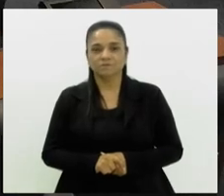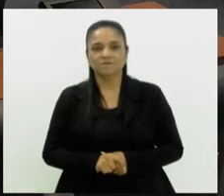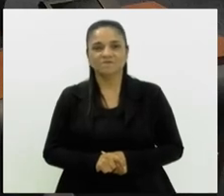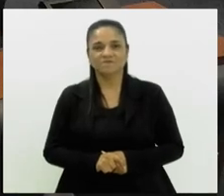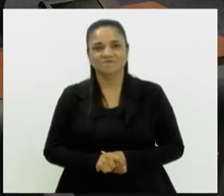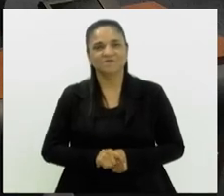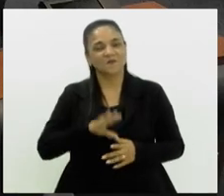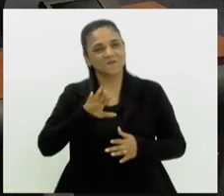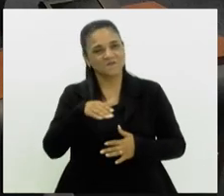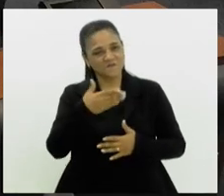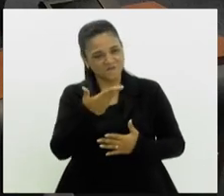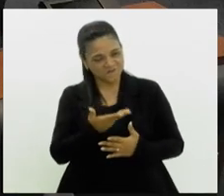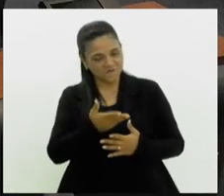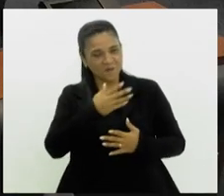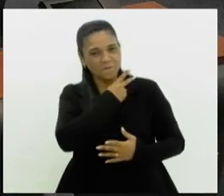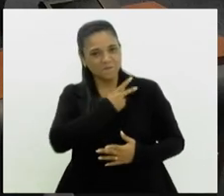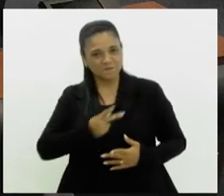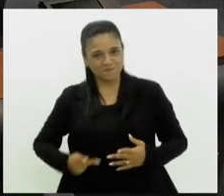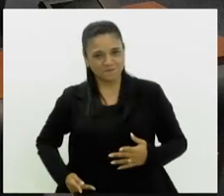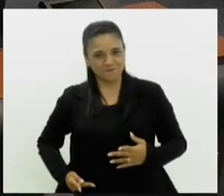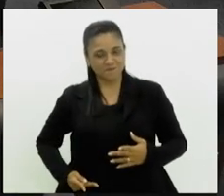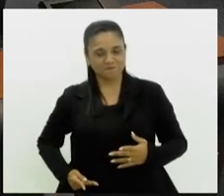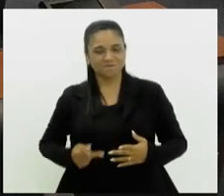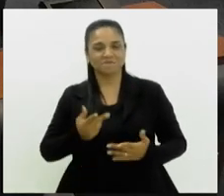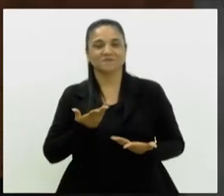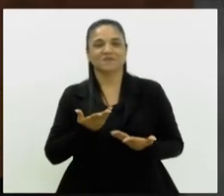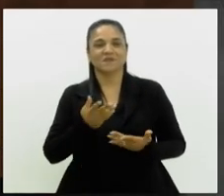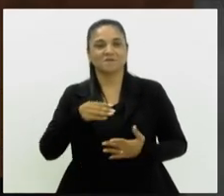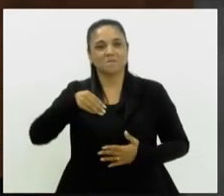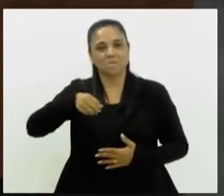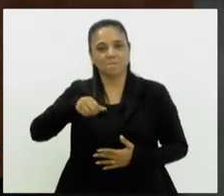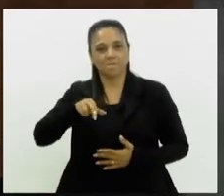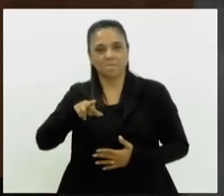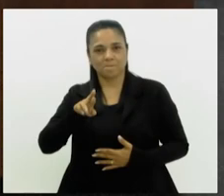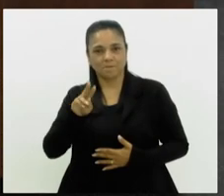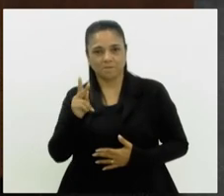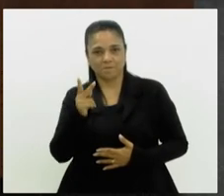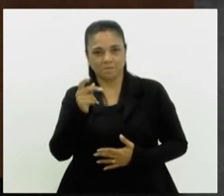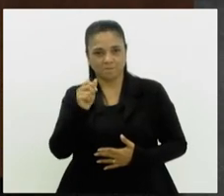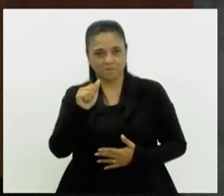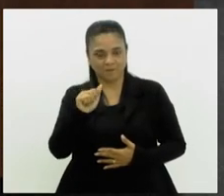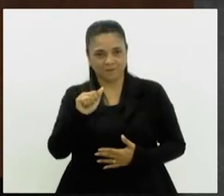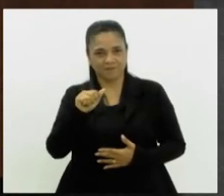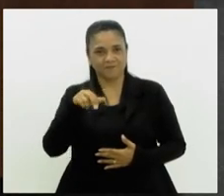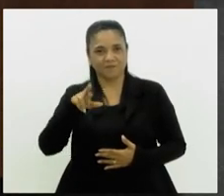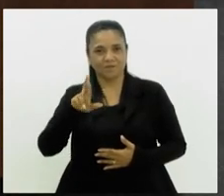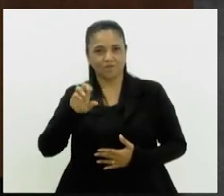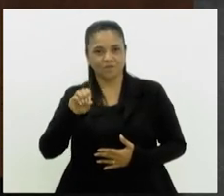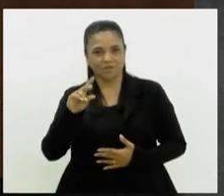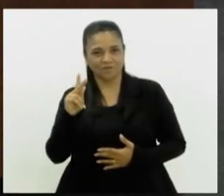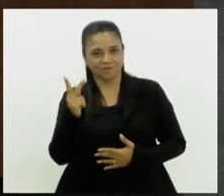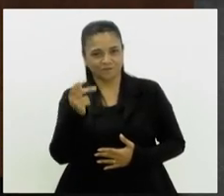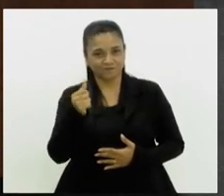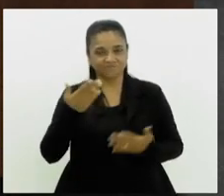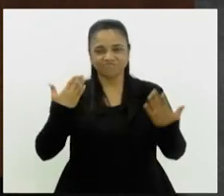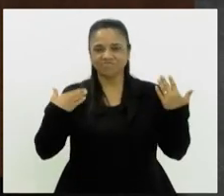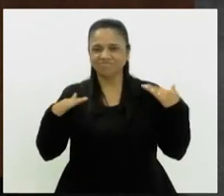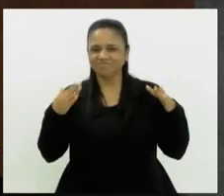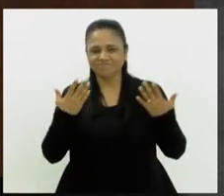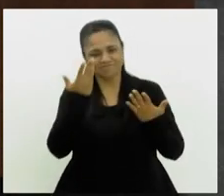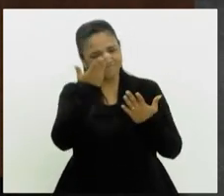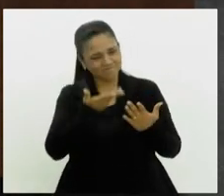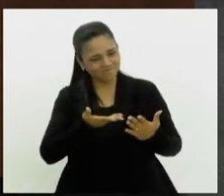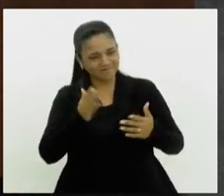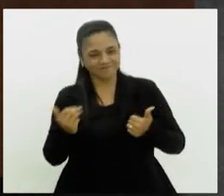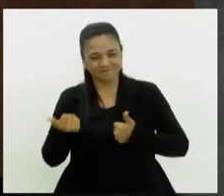Nobilíssima presidenta Marta Rocha, primeiro dizer que é uma alegria vê-la aí, deputada Marta